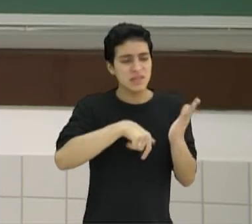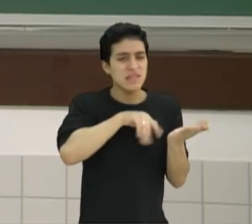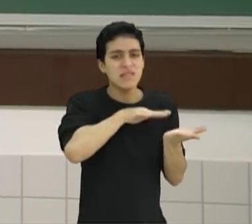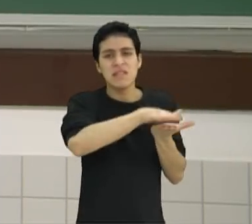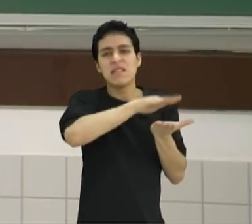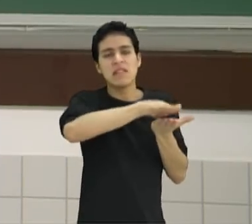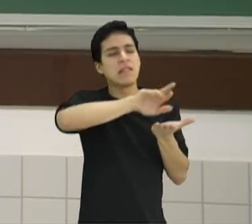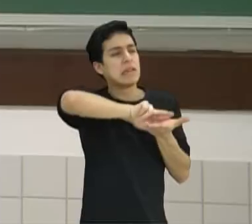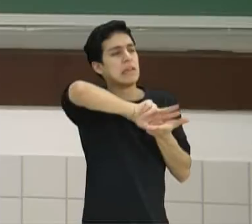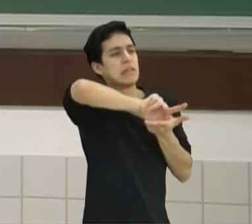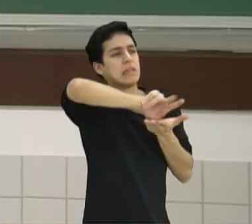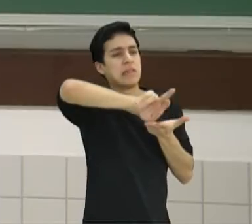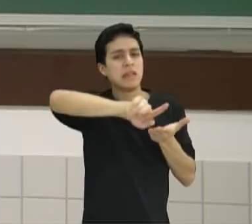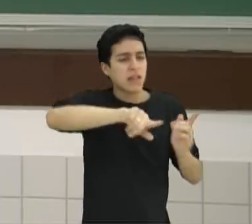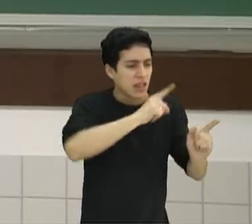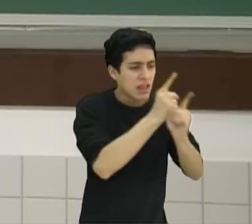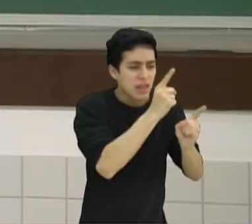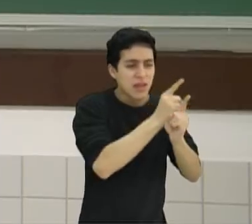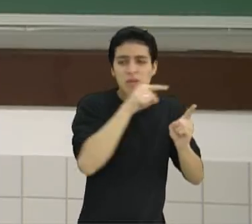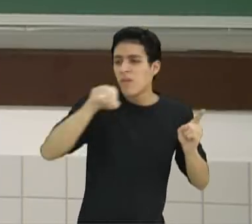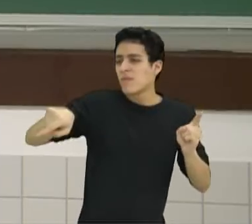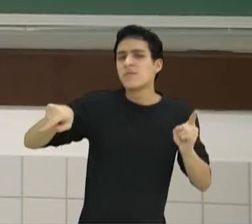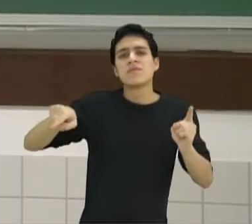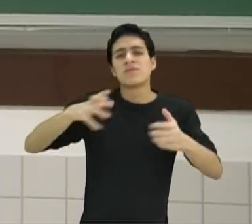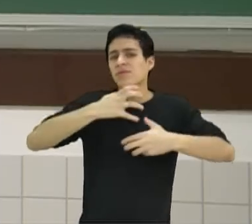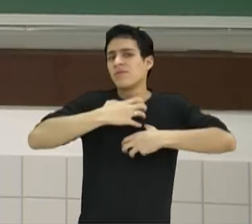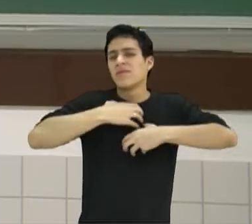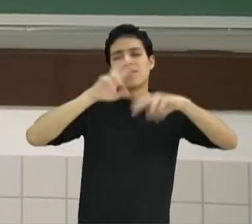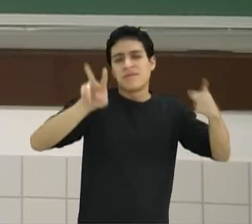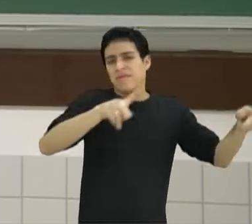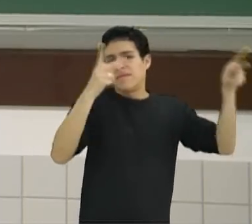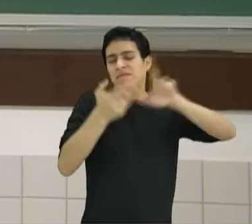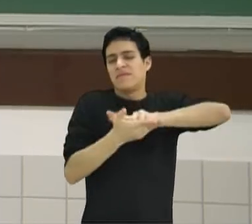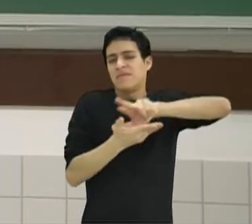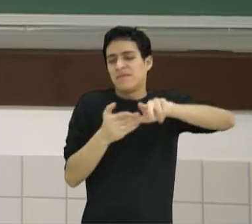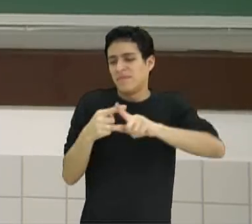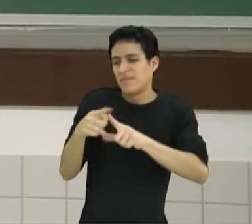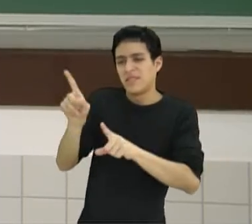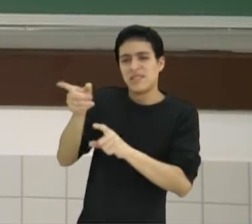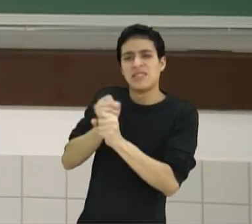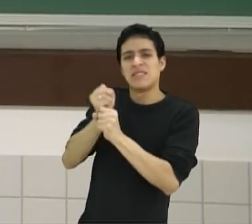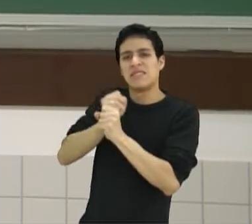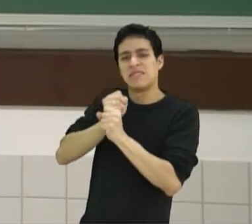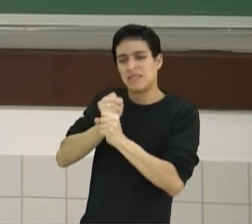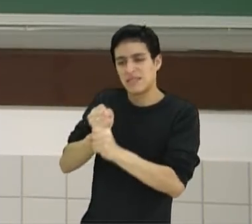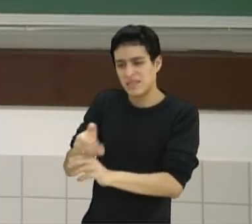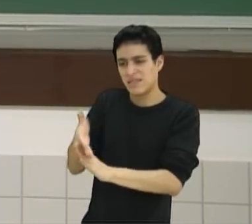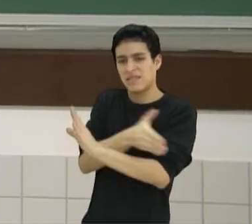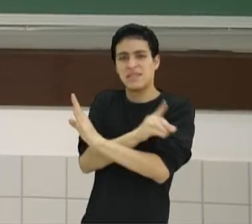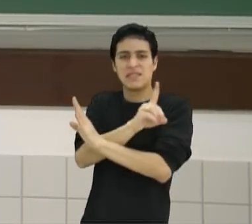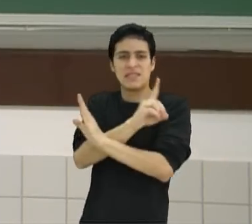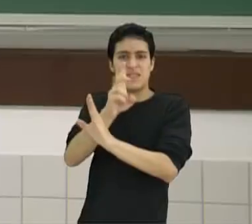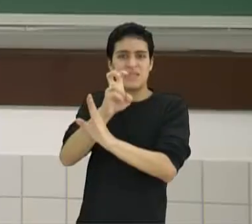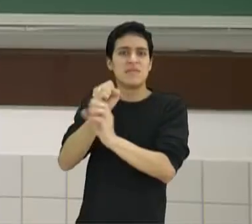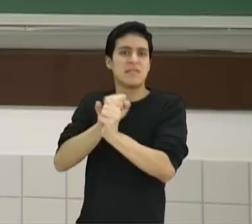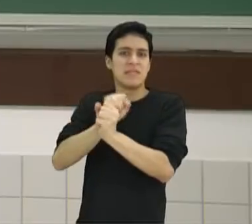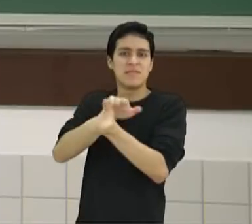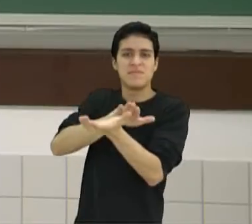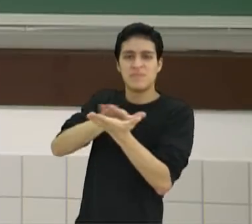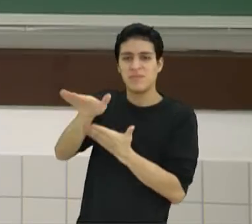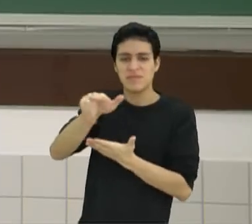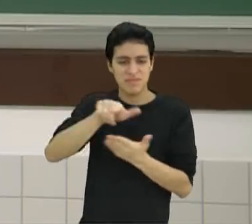várias versões que encontramos dessa obra. Como é uma obra antiga, mais do que centenária, você